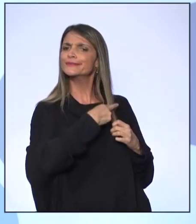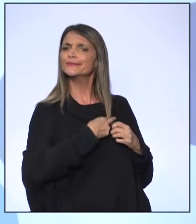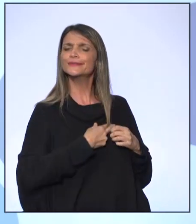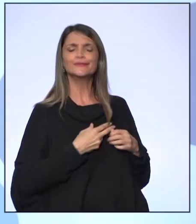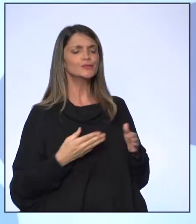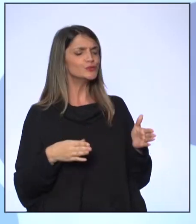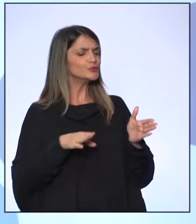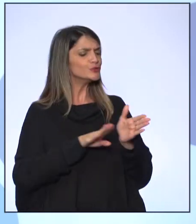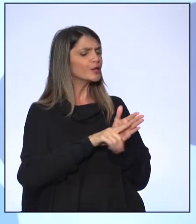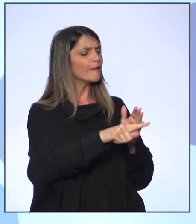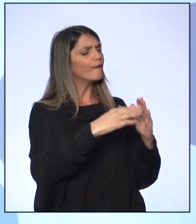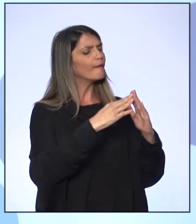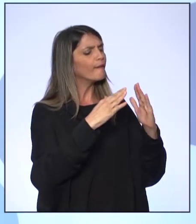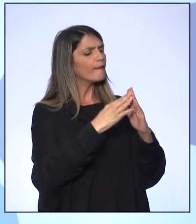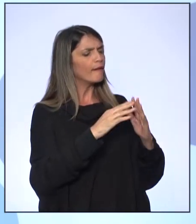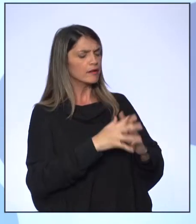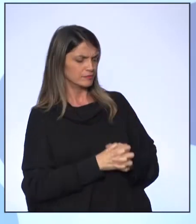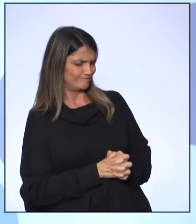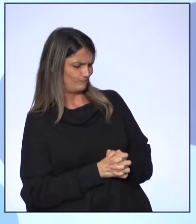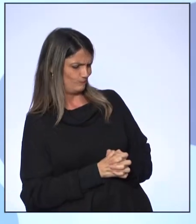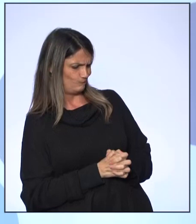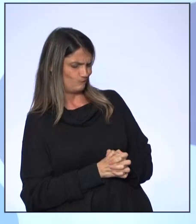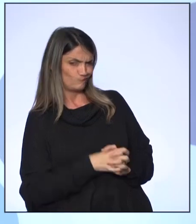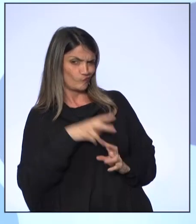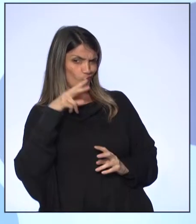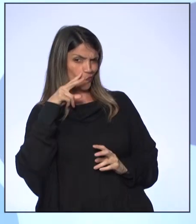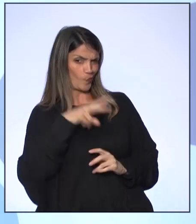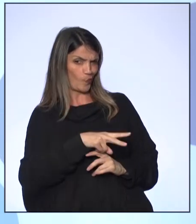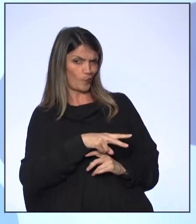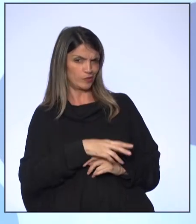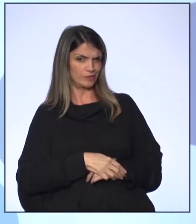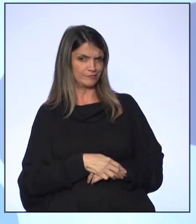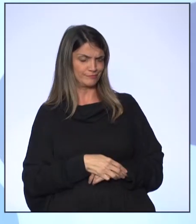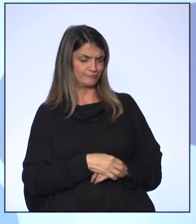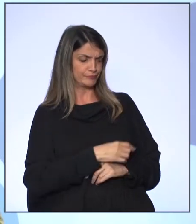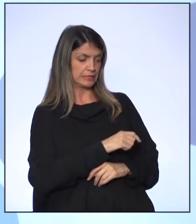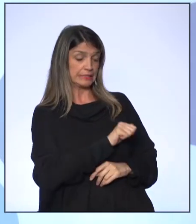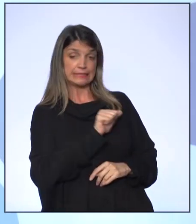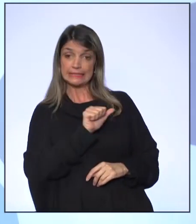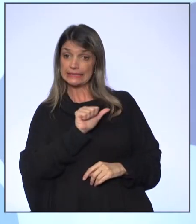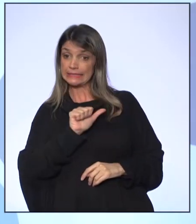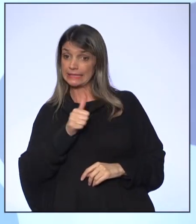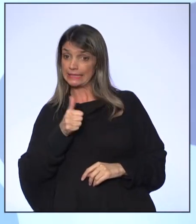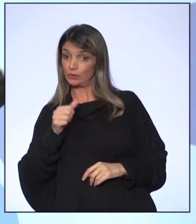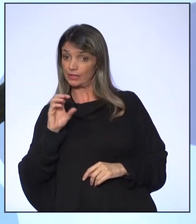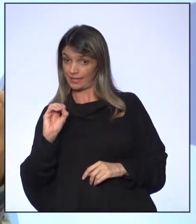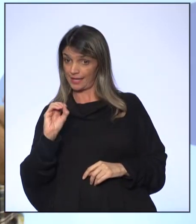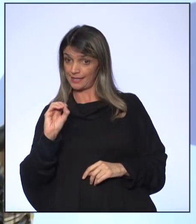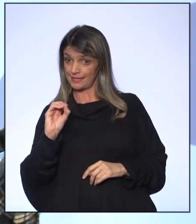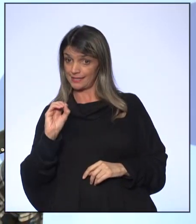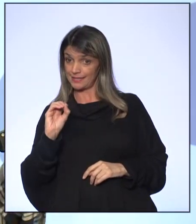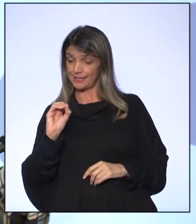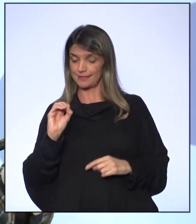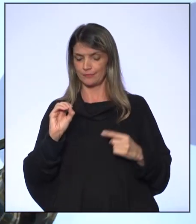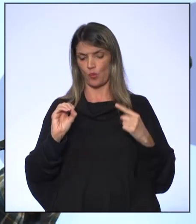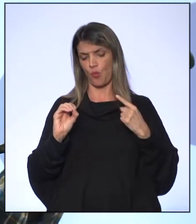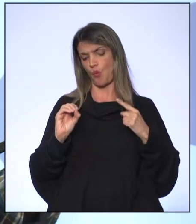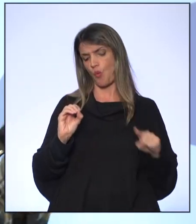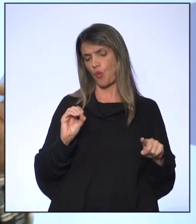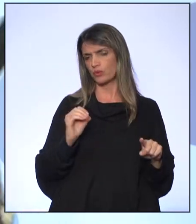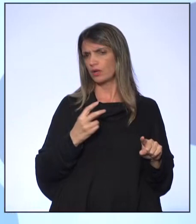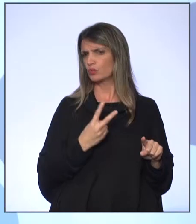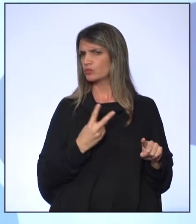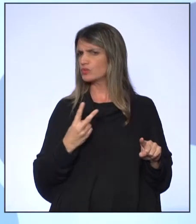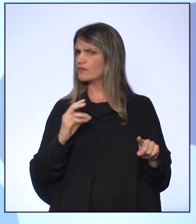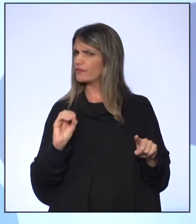chega lá na casa do seu amigo, tem a seguinte situação: tem uma tomada que é 110 e tem uma tomada que é 220.